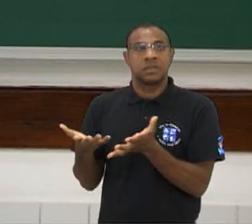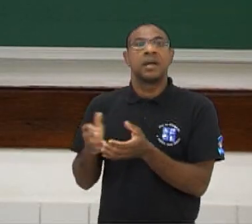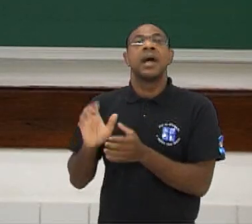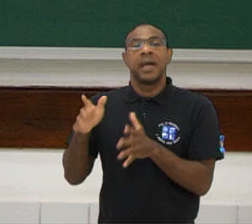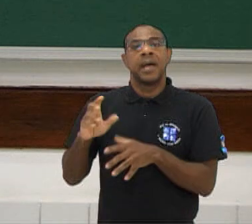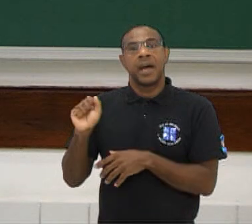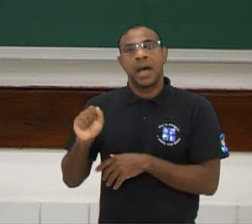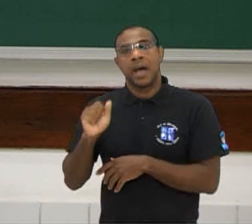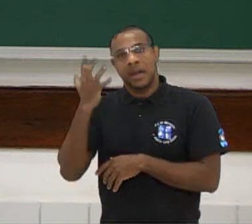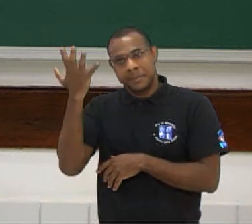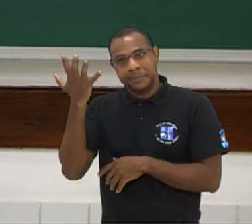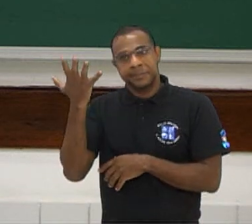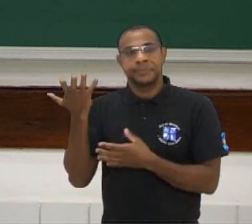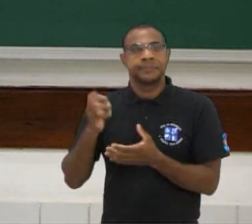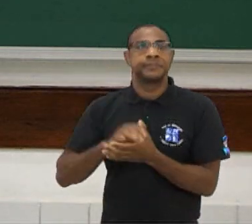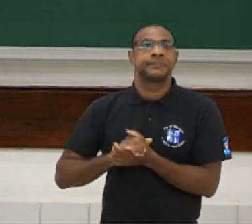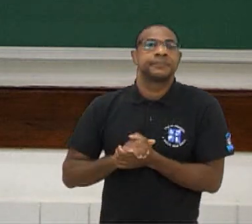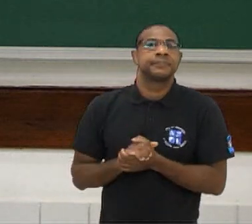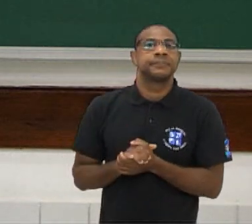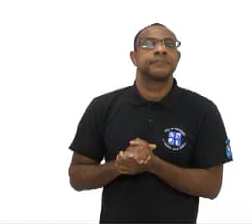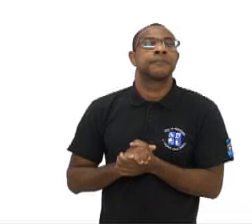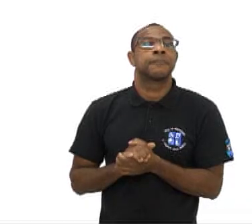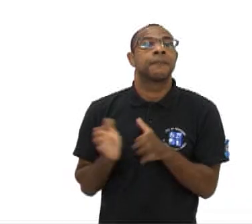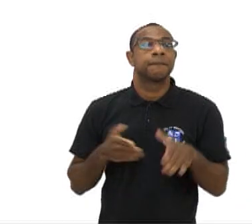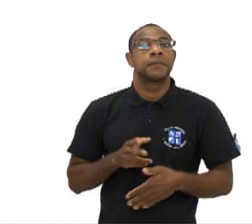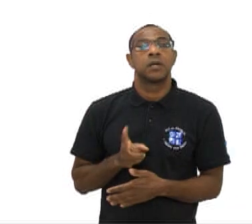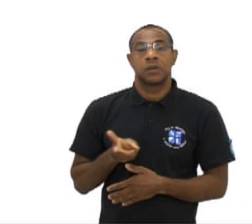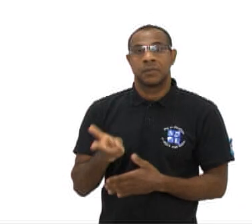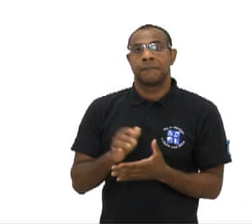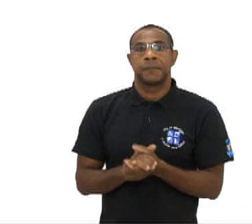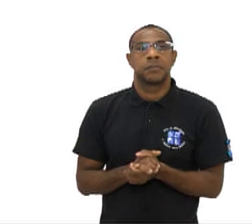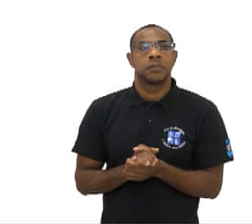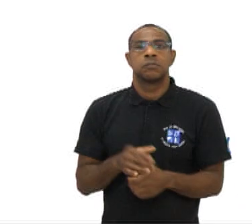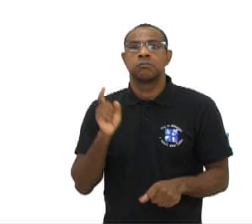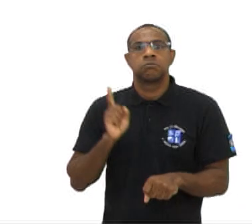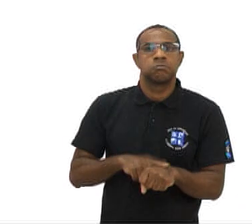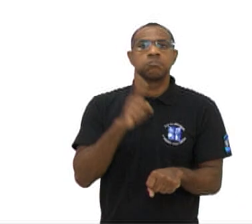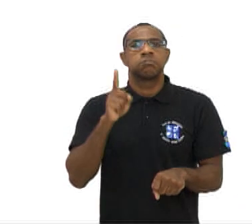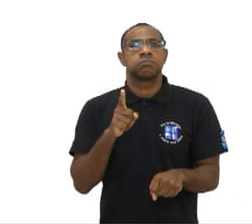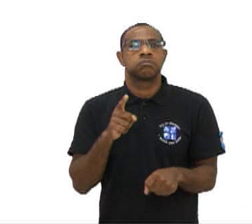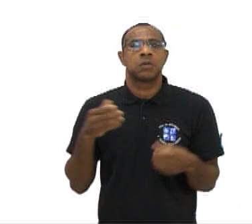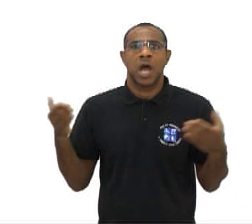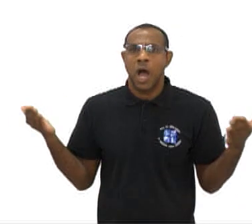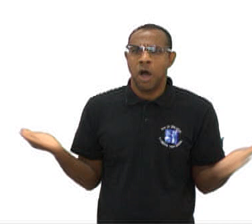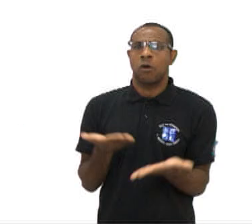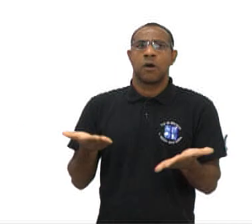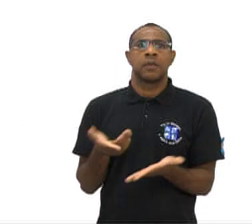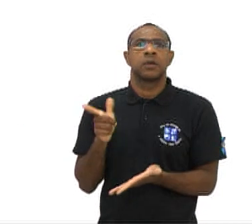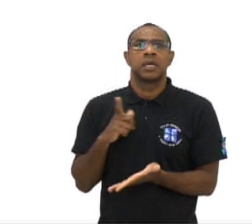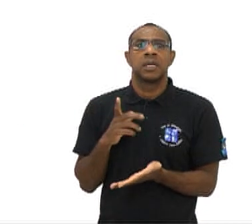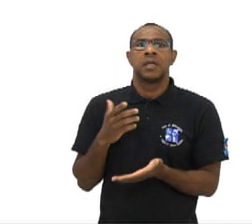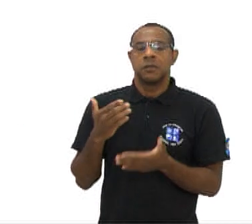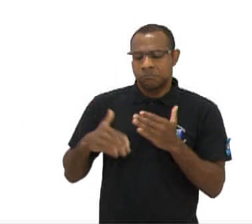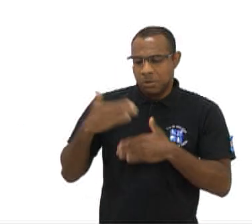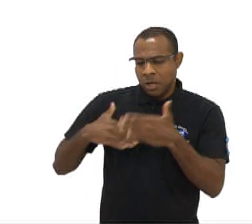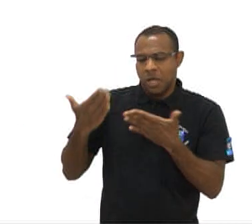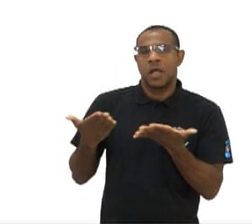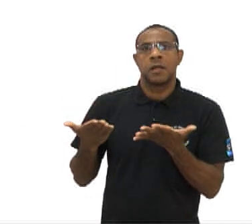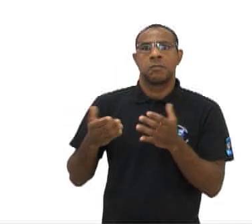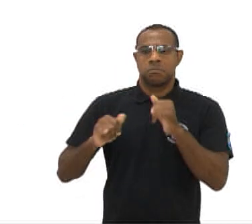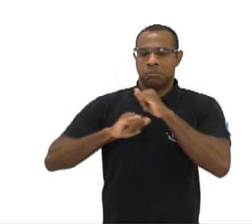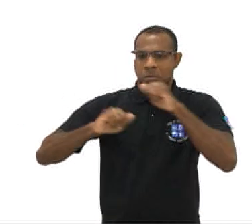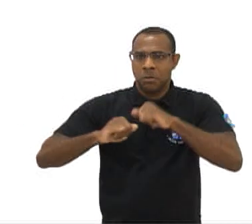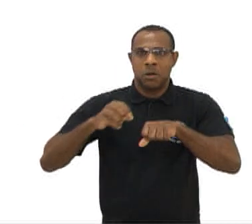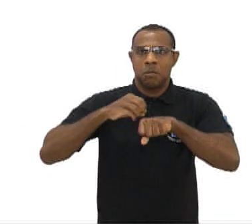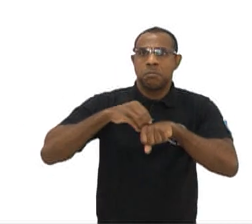solução. E nós vamos continuar. O imediatismo e o empenho em publicar antes da concorrência